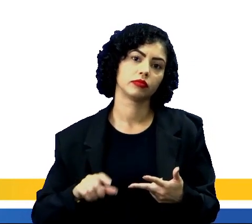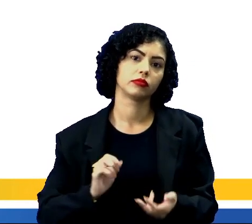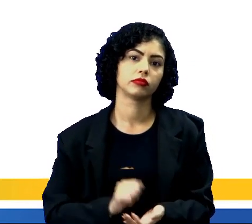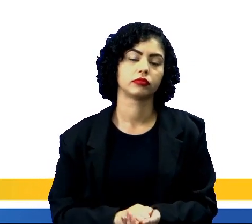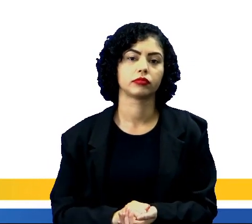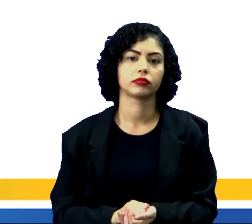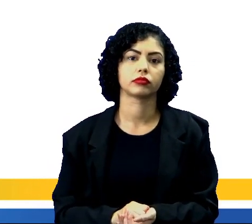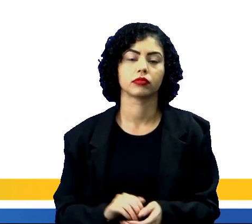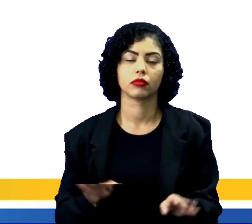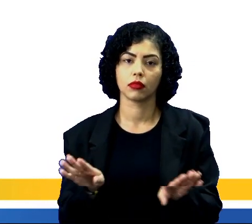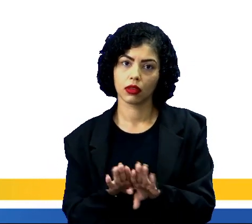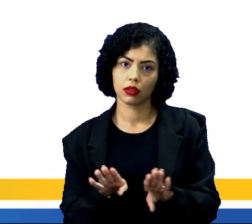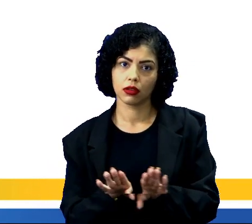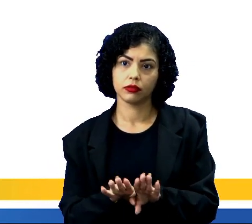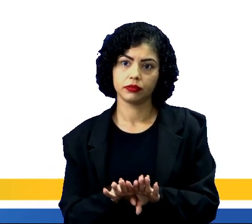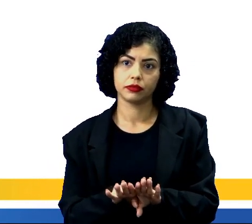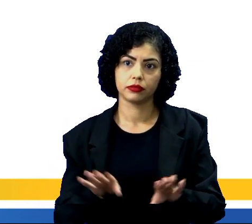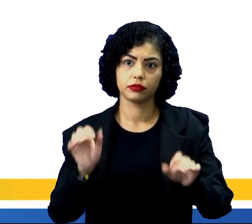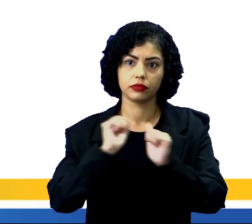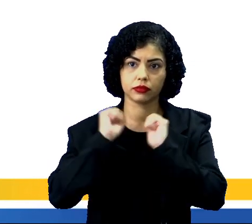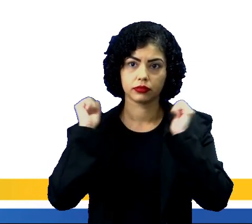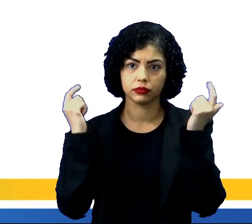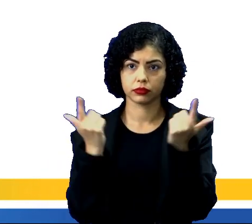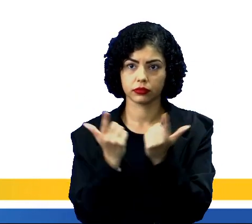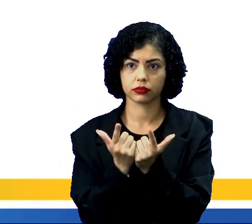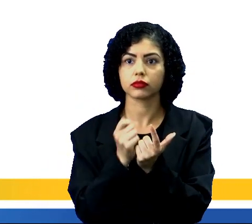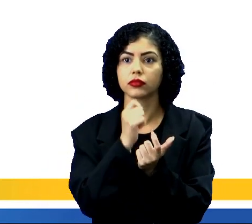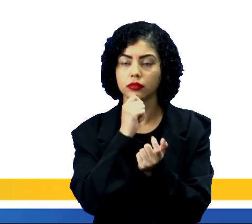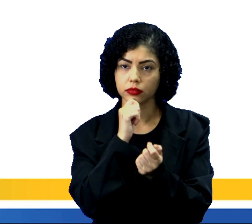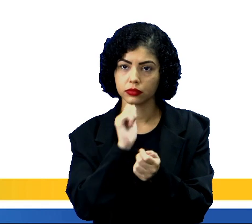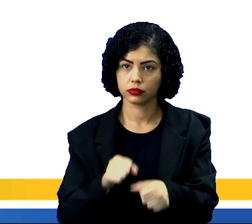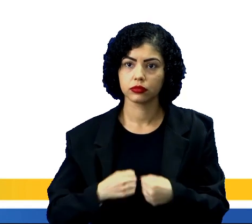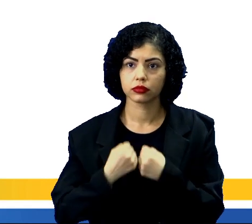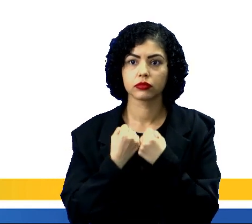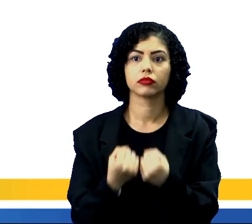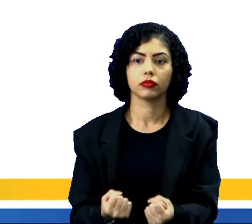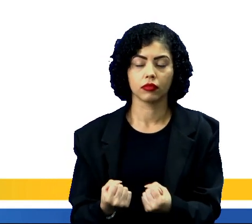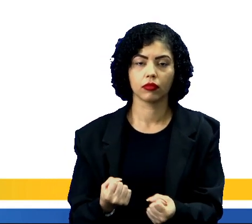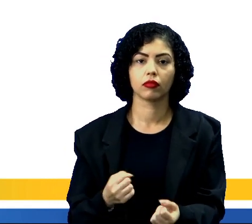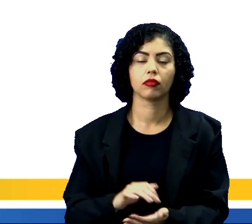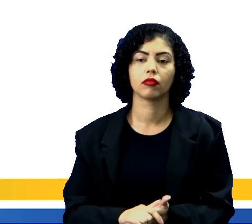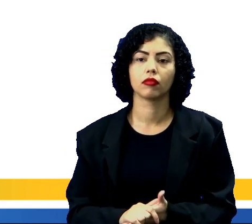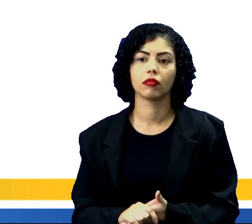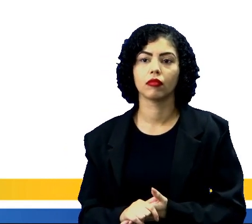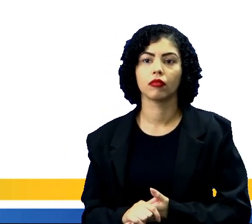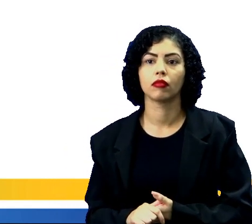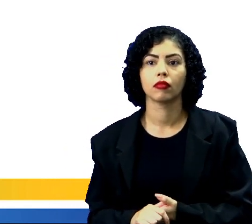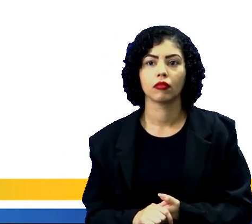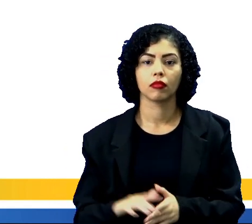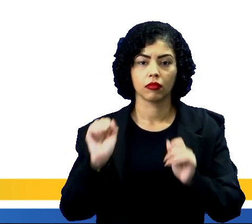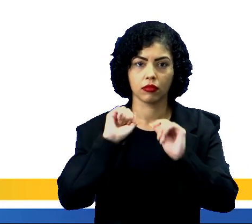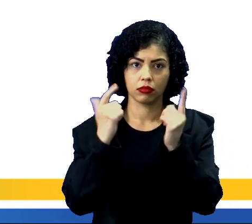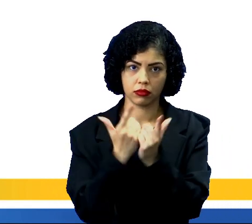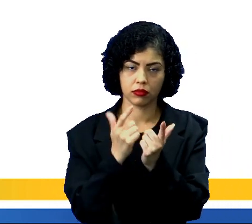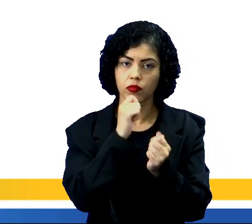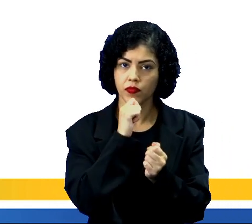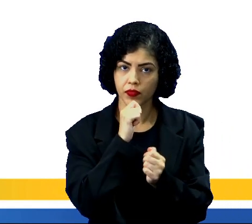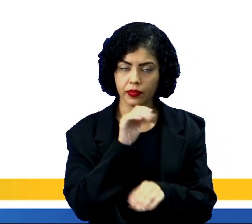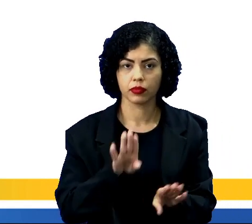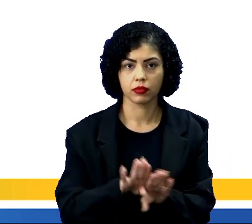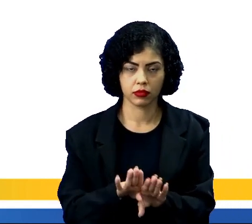era também assistido pela Assembleia Curiata, ou seja, eles tinham esse suporte. Na Assembleia